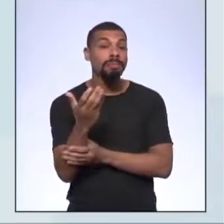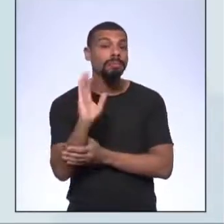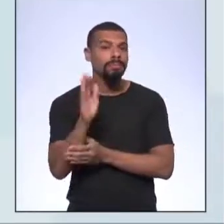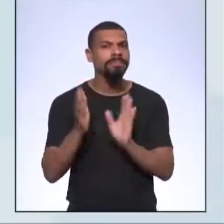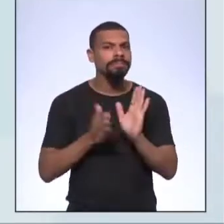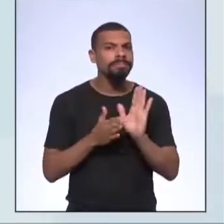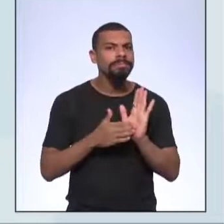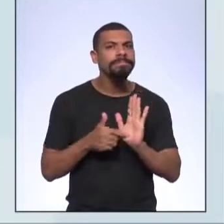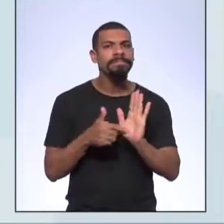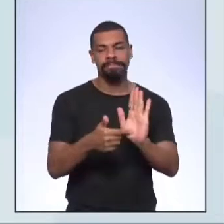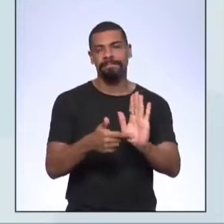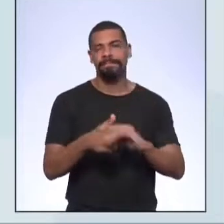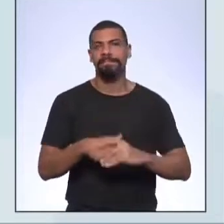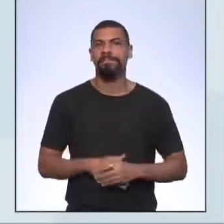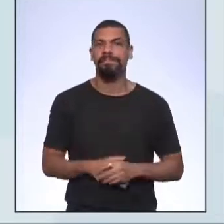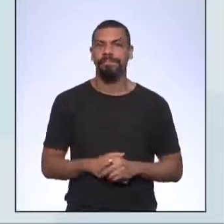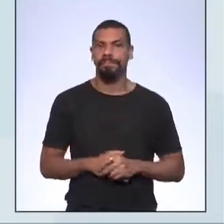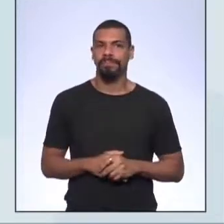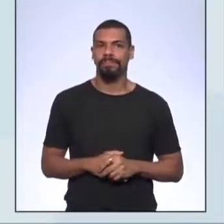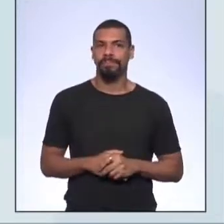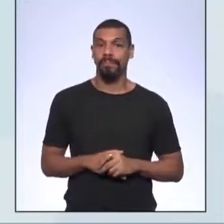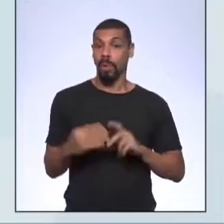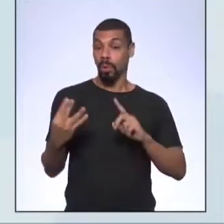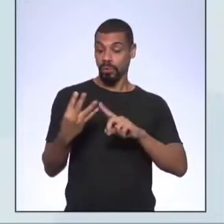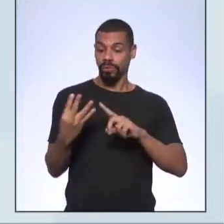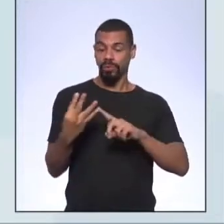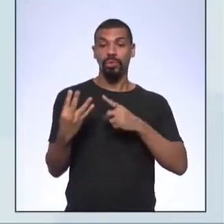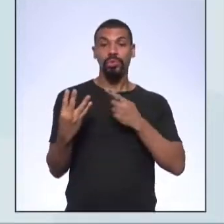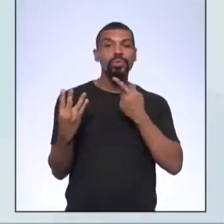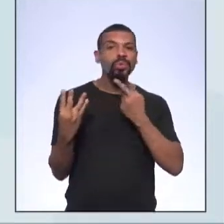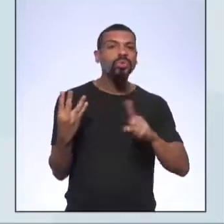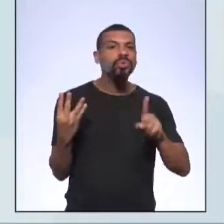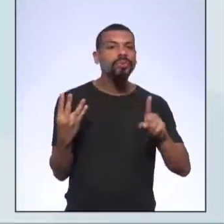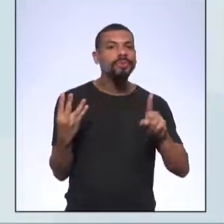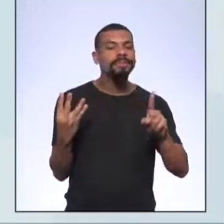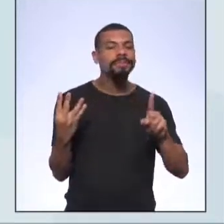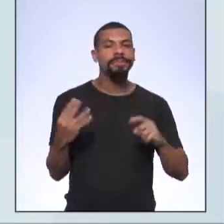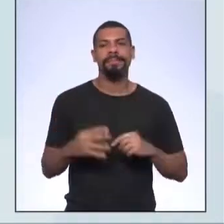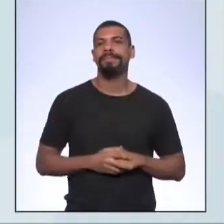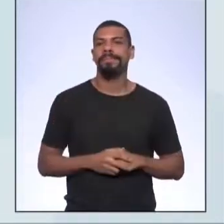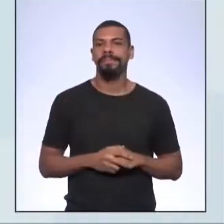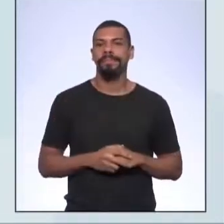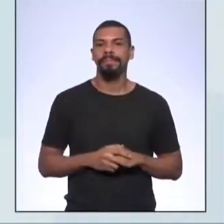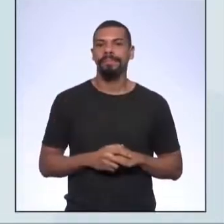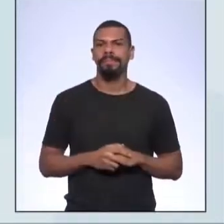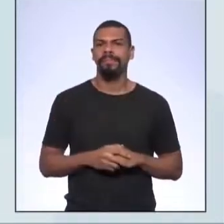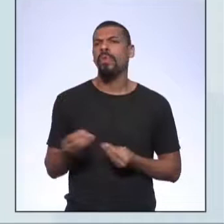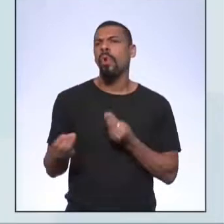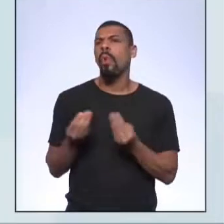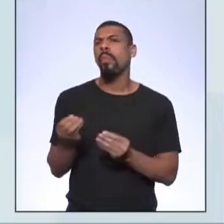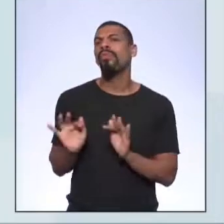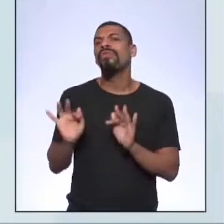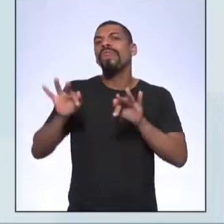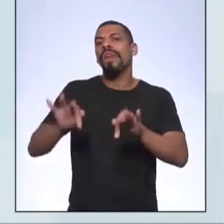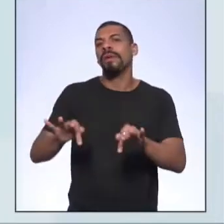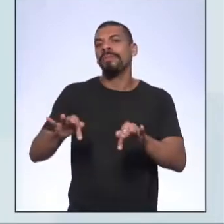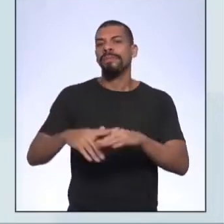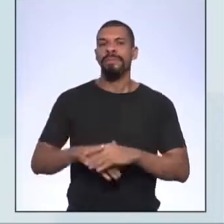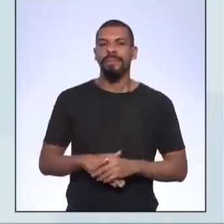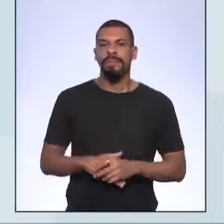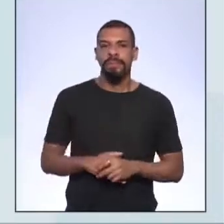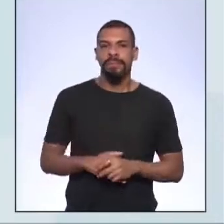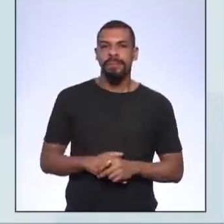tá no papel certo e por último né Nós temos aí o quarto passo que é a conclusão desse projeto